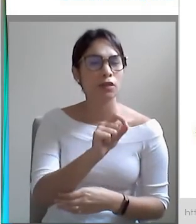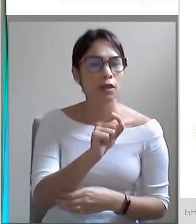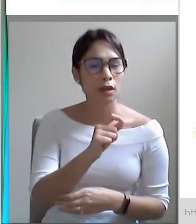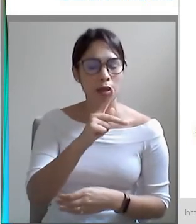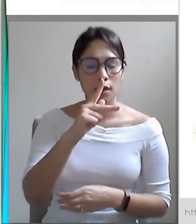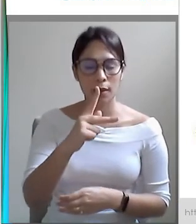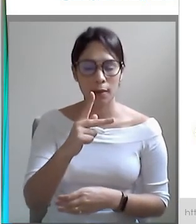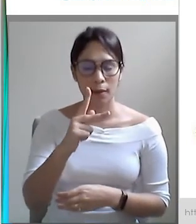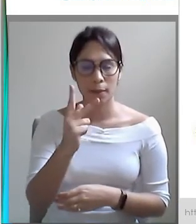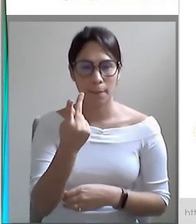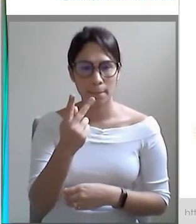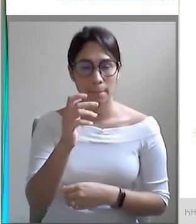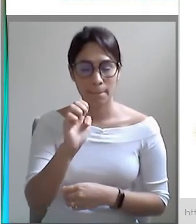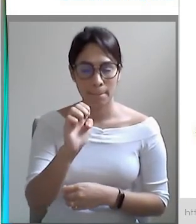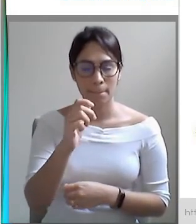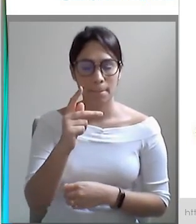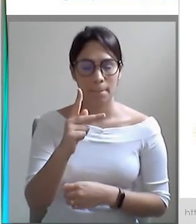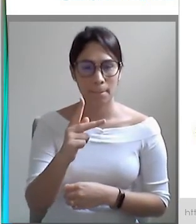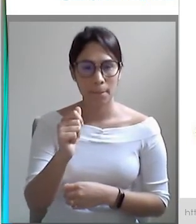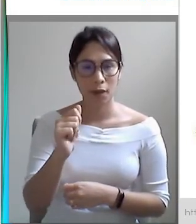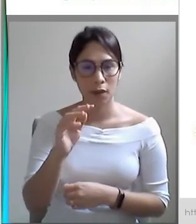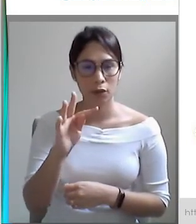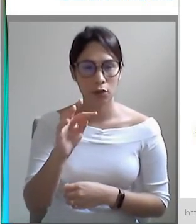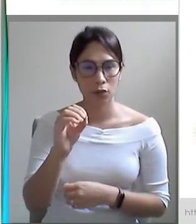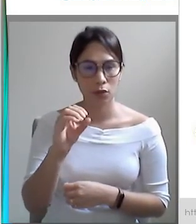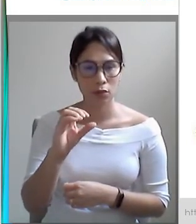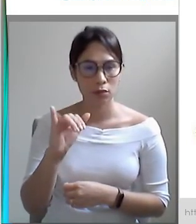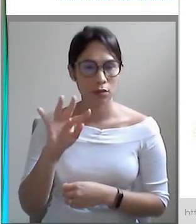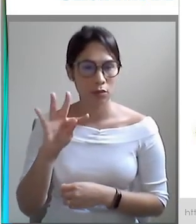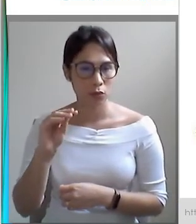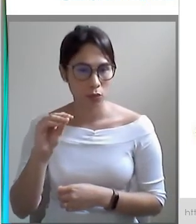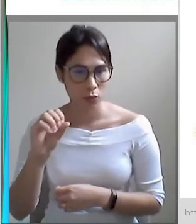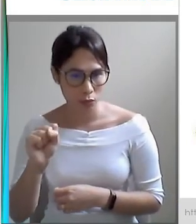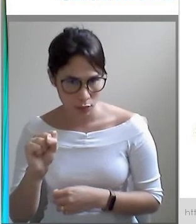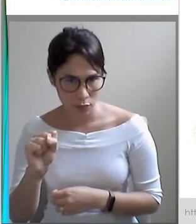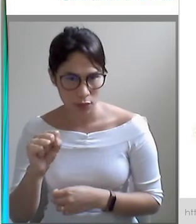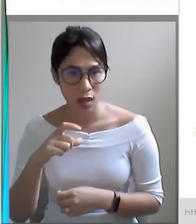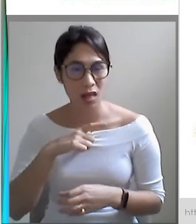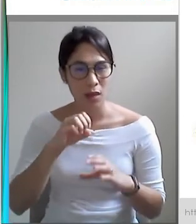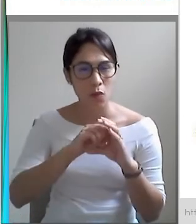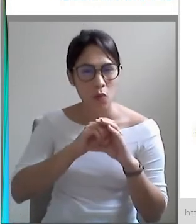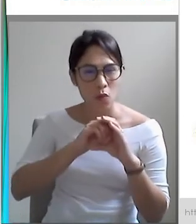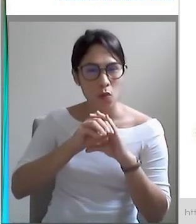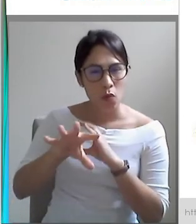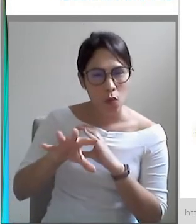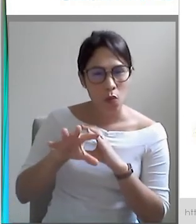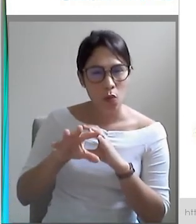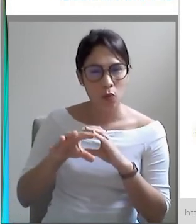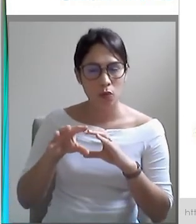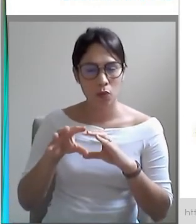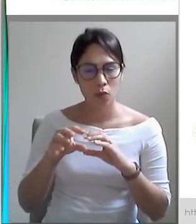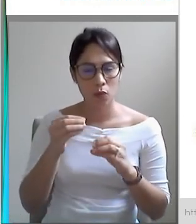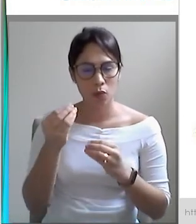produzida pelos hepatócitos, com liberação de albuminas,